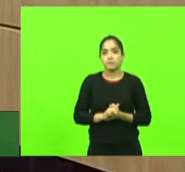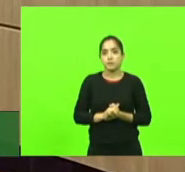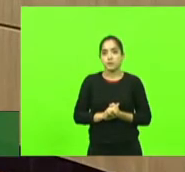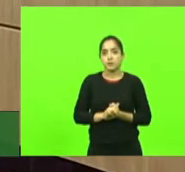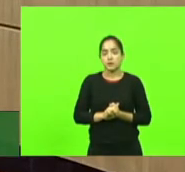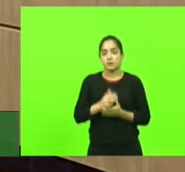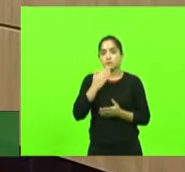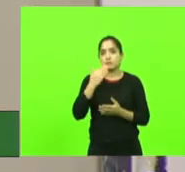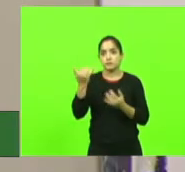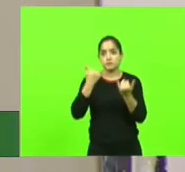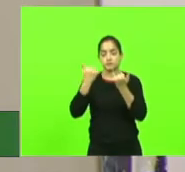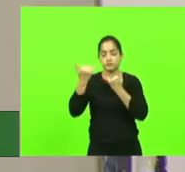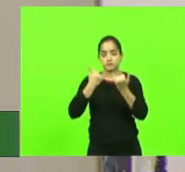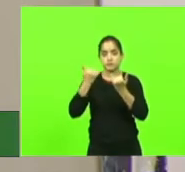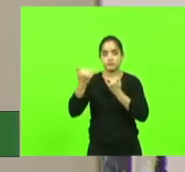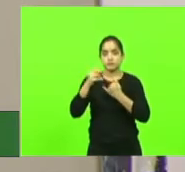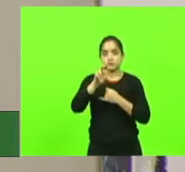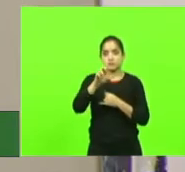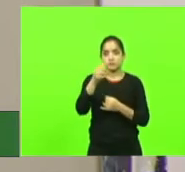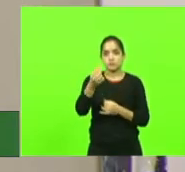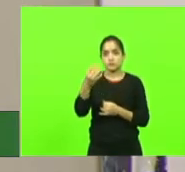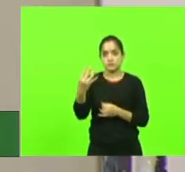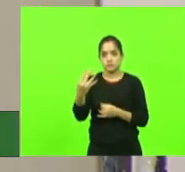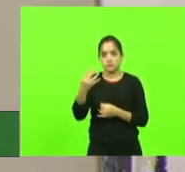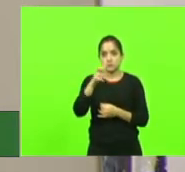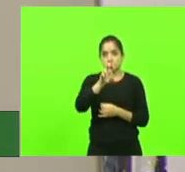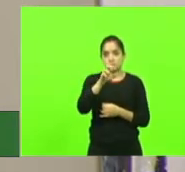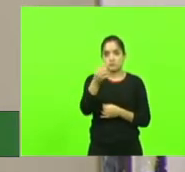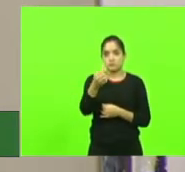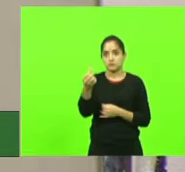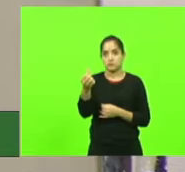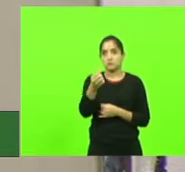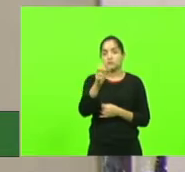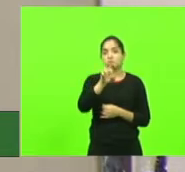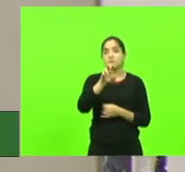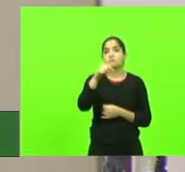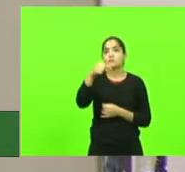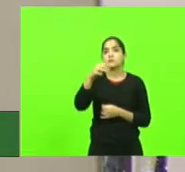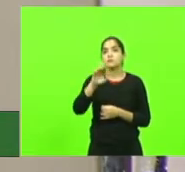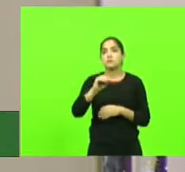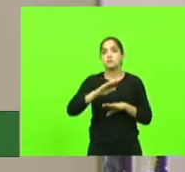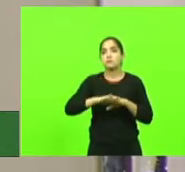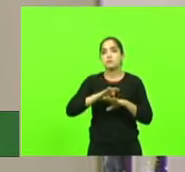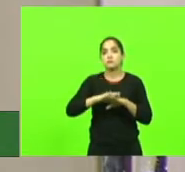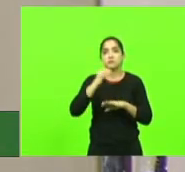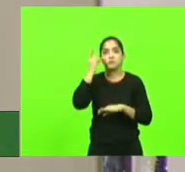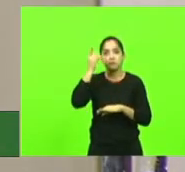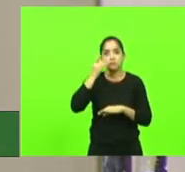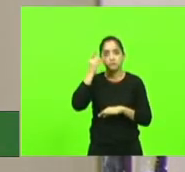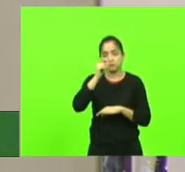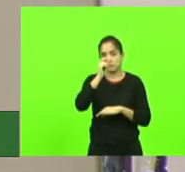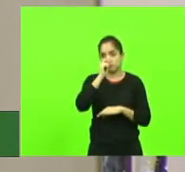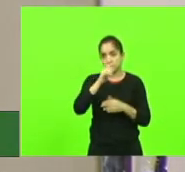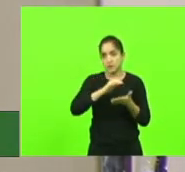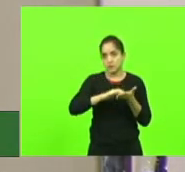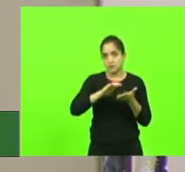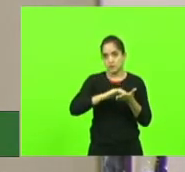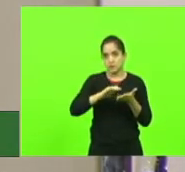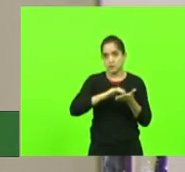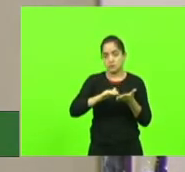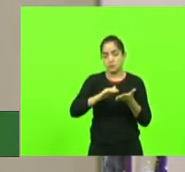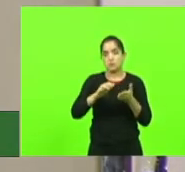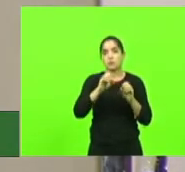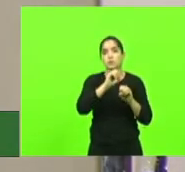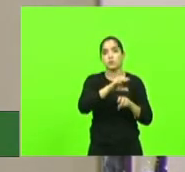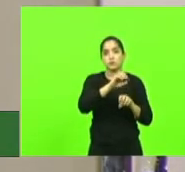Pedido de informação 564, 566 e 570, autor deputado João Amin, solicitando ao secretário de Estado da